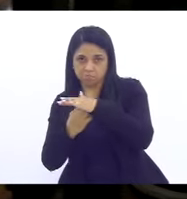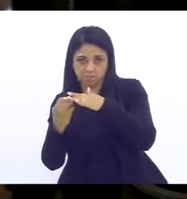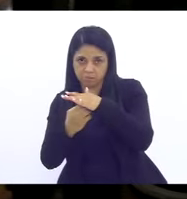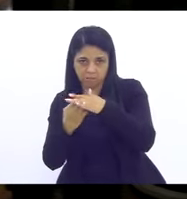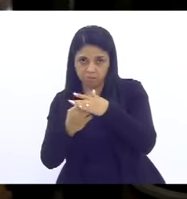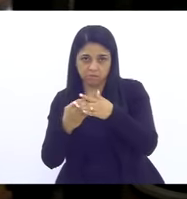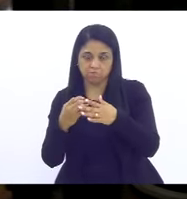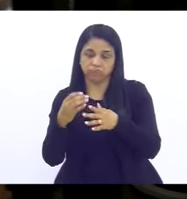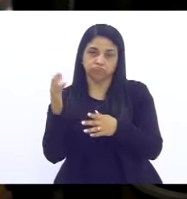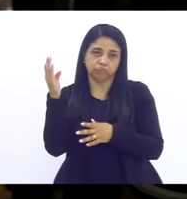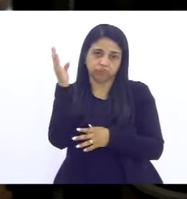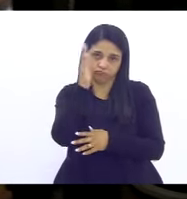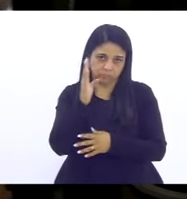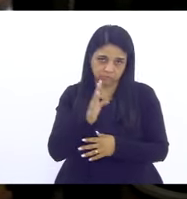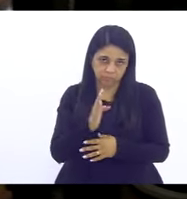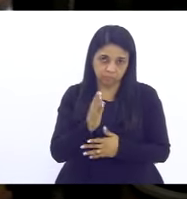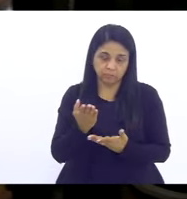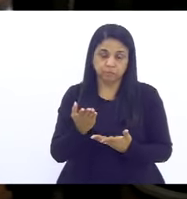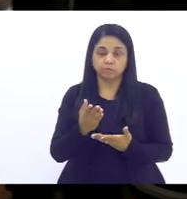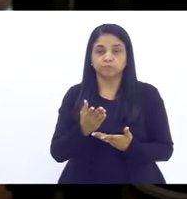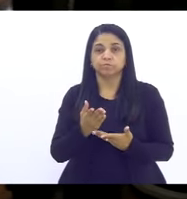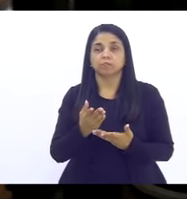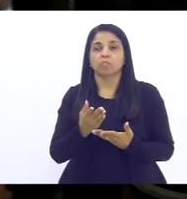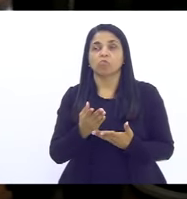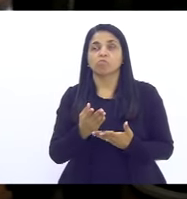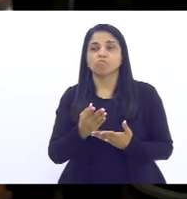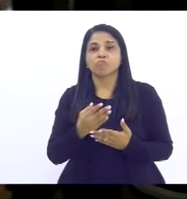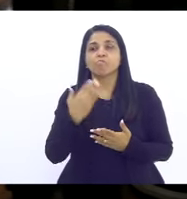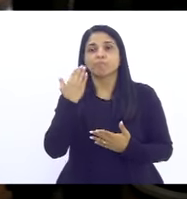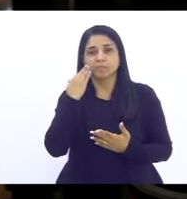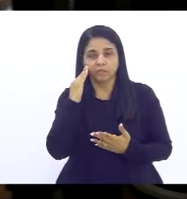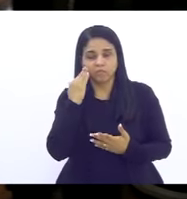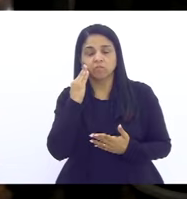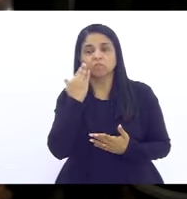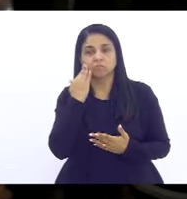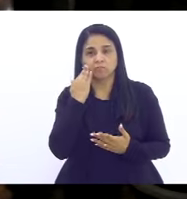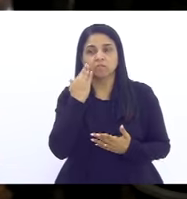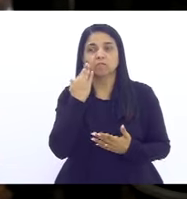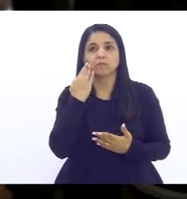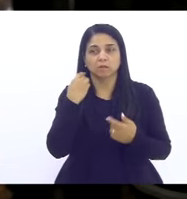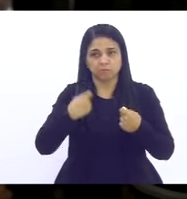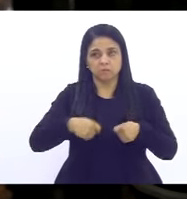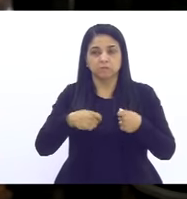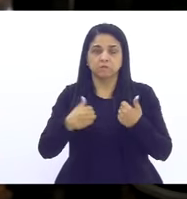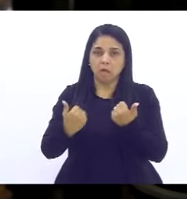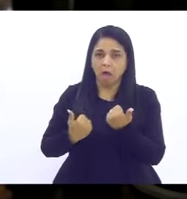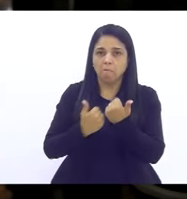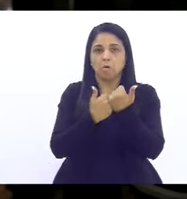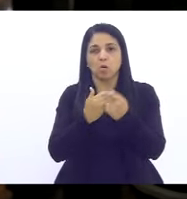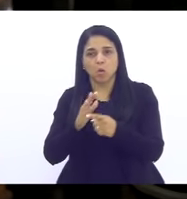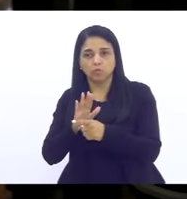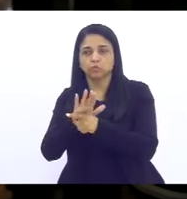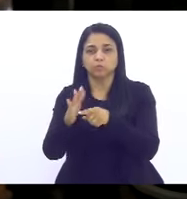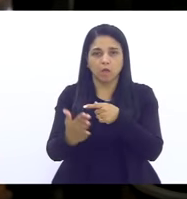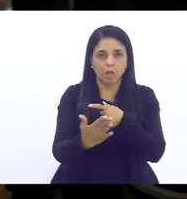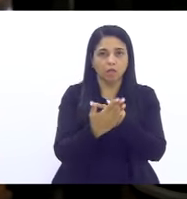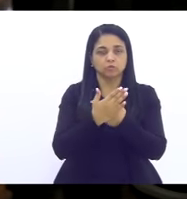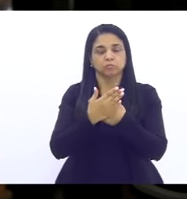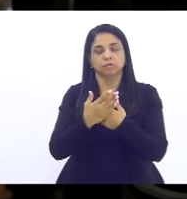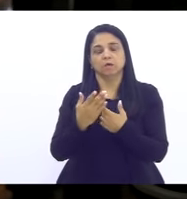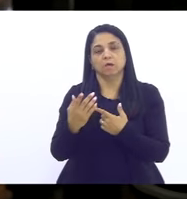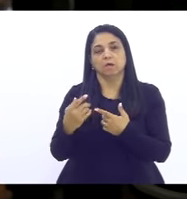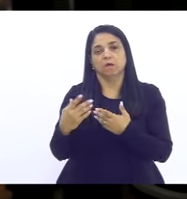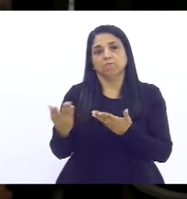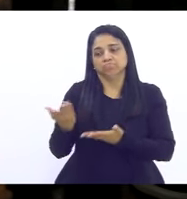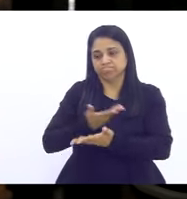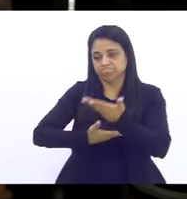país. Né? Então, também entendo que nós temos que ter essa ajuda mútua entre as concessionárias, porque em